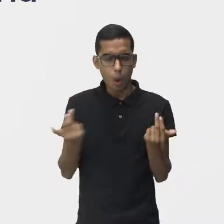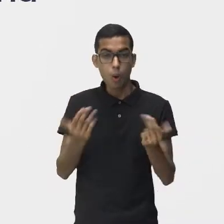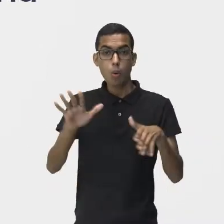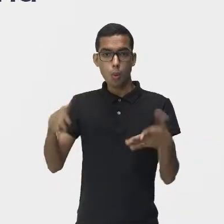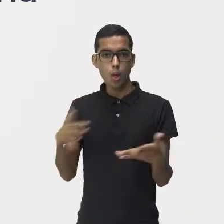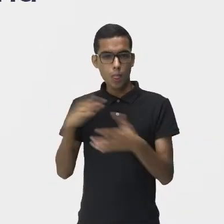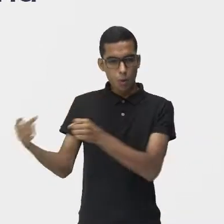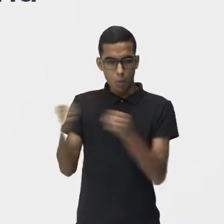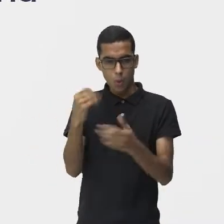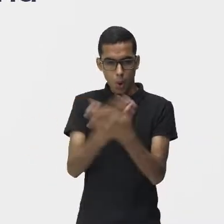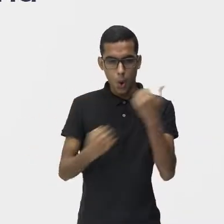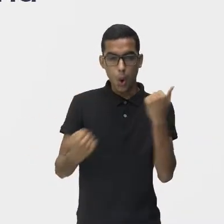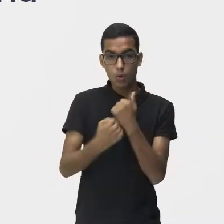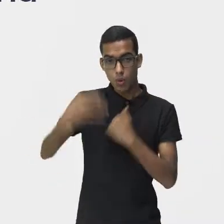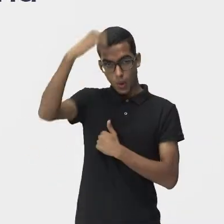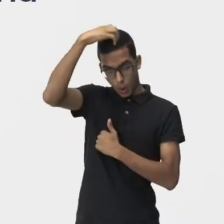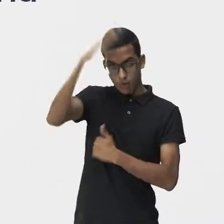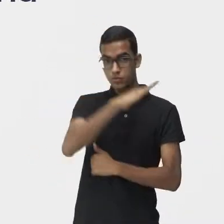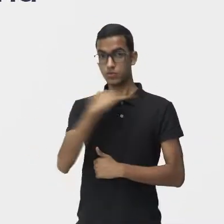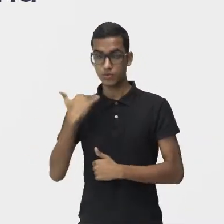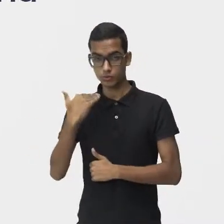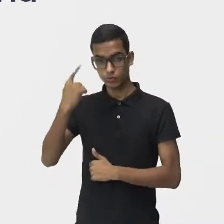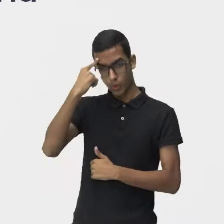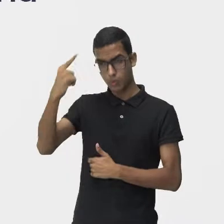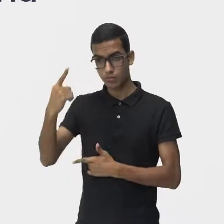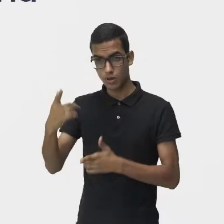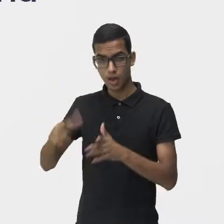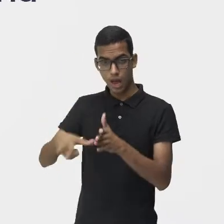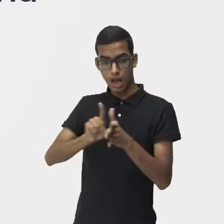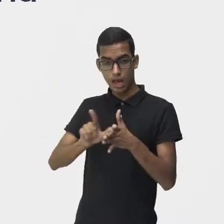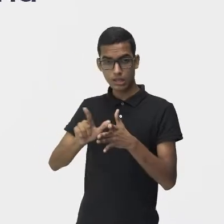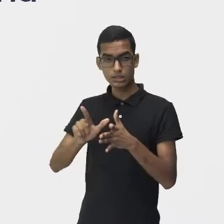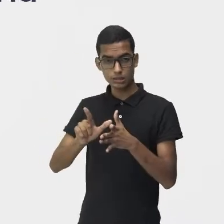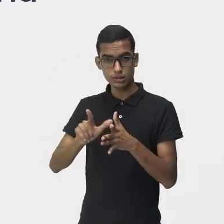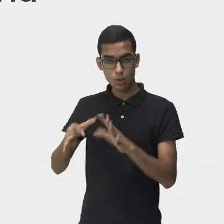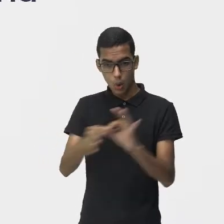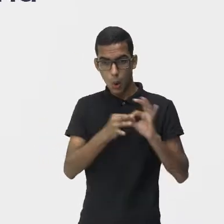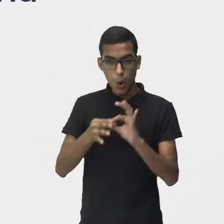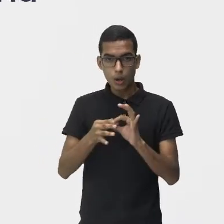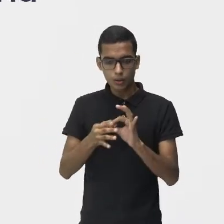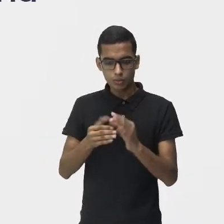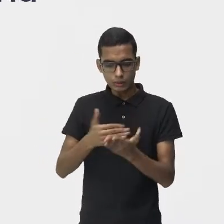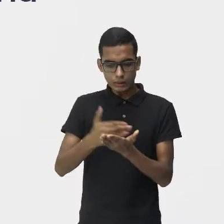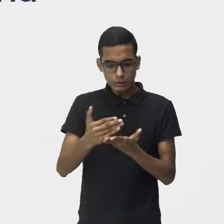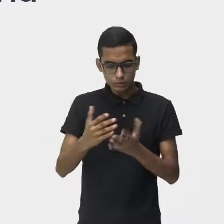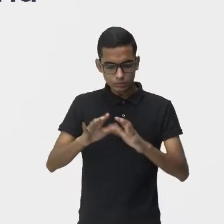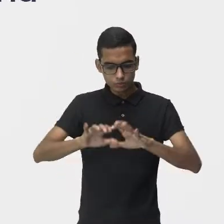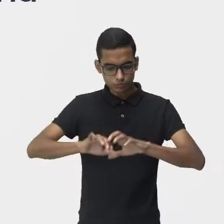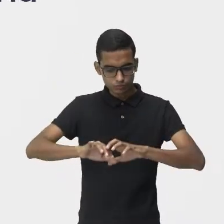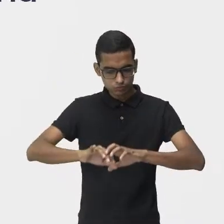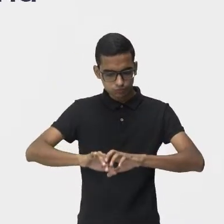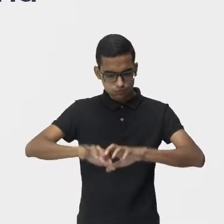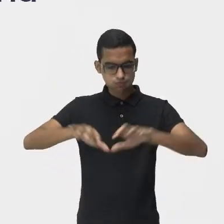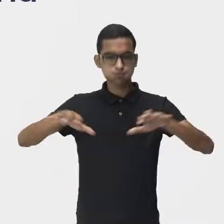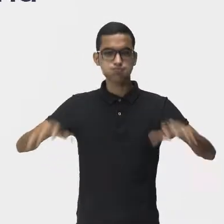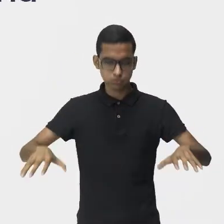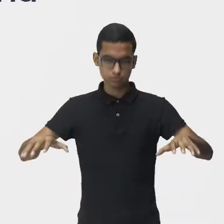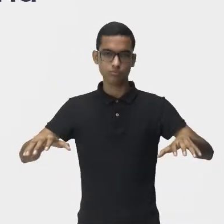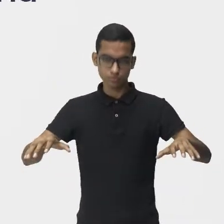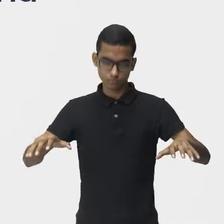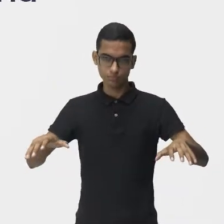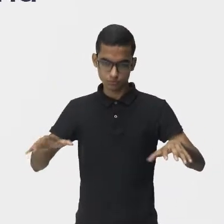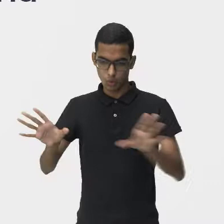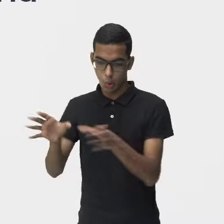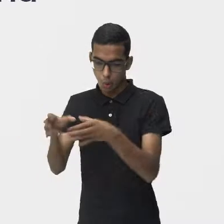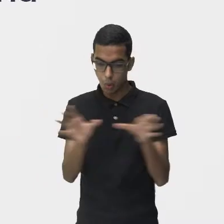rei estava morto, as ideias que antes os uniam começaram a dividi-los, e dois grupos se formaram